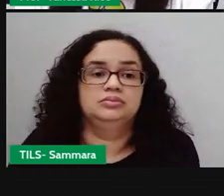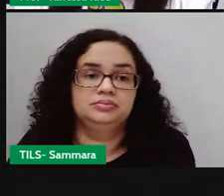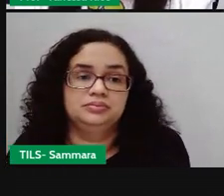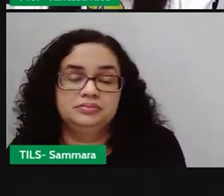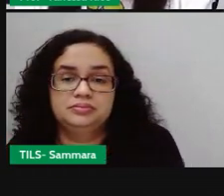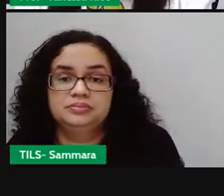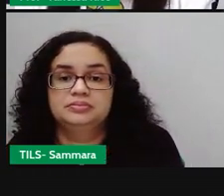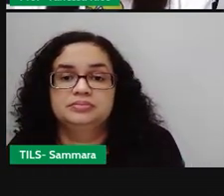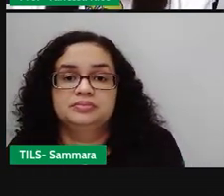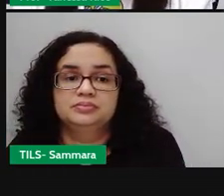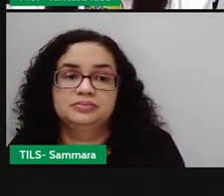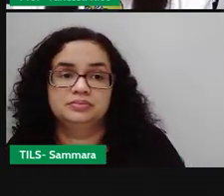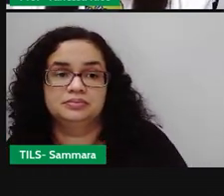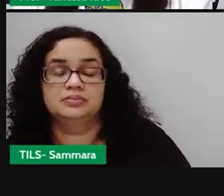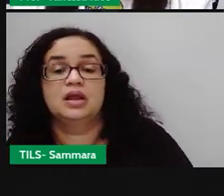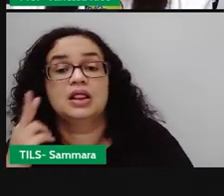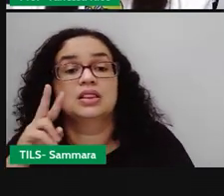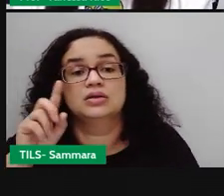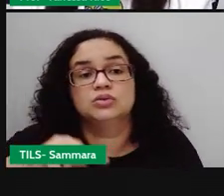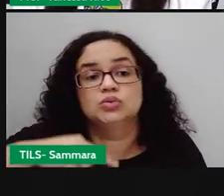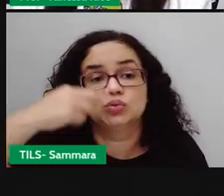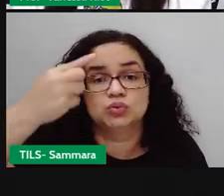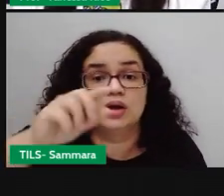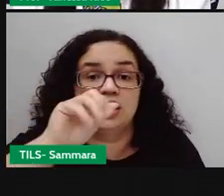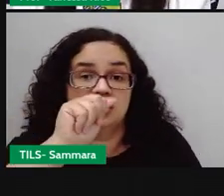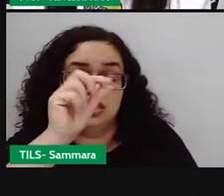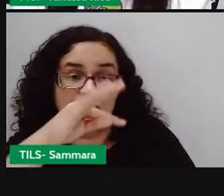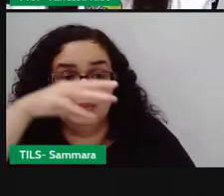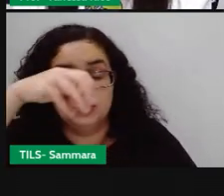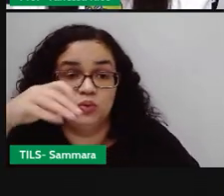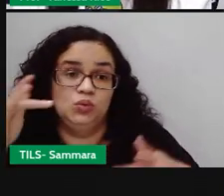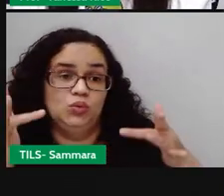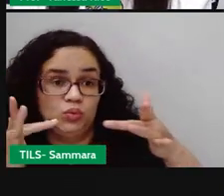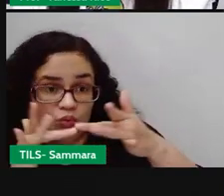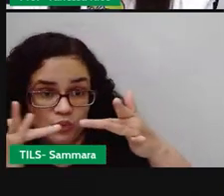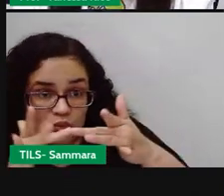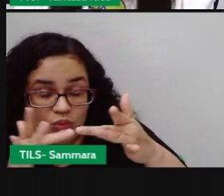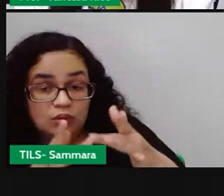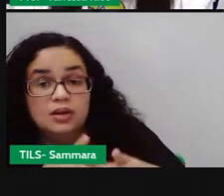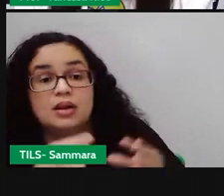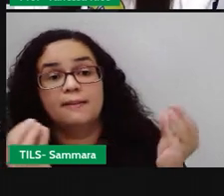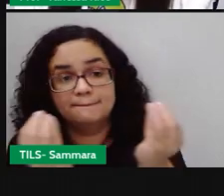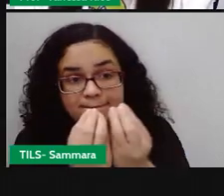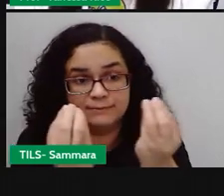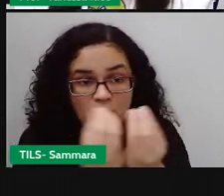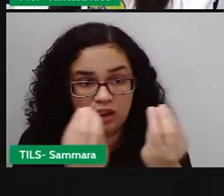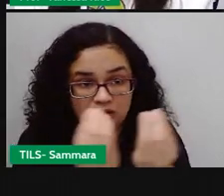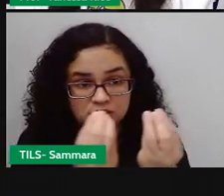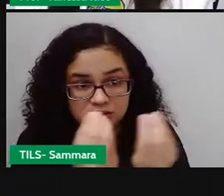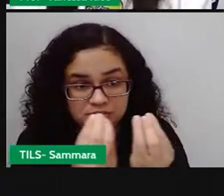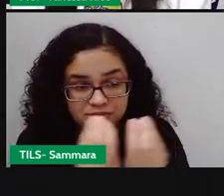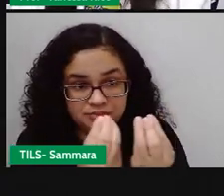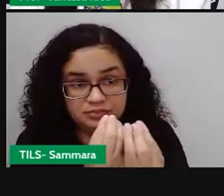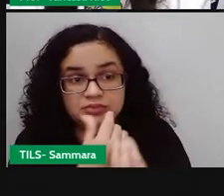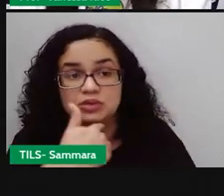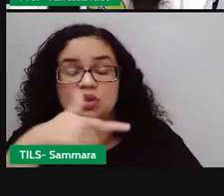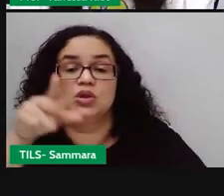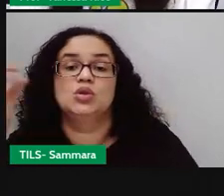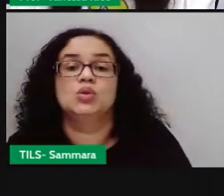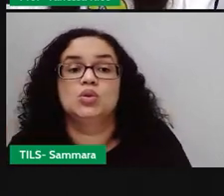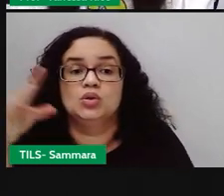laboratórios pelos cientistas. E, além disso, os átomos ainda se combinam, formando moléculas e dando origem aí a